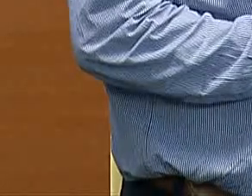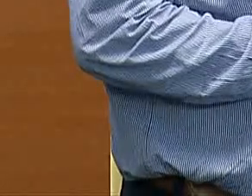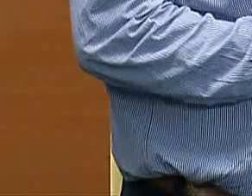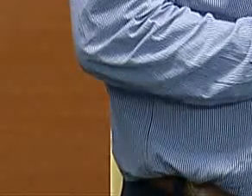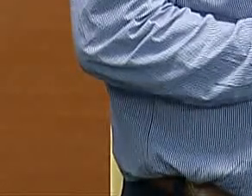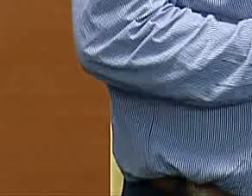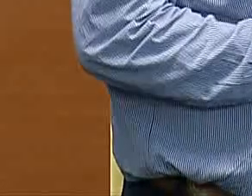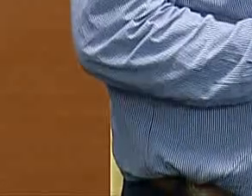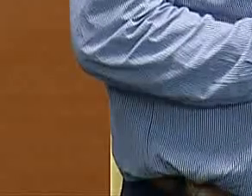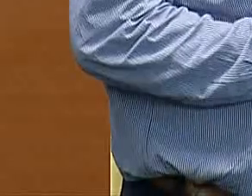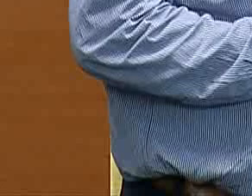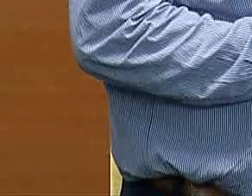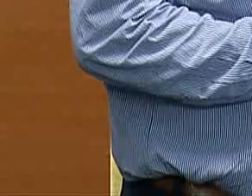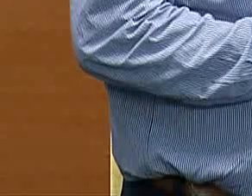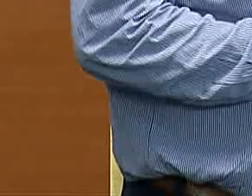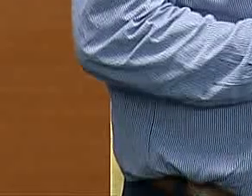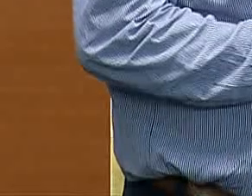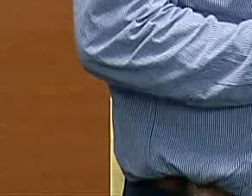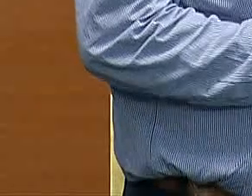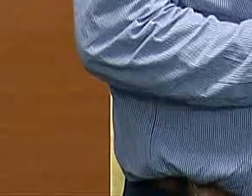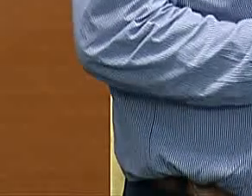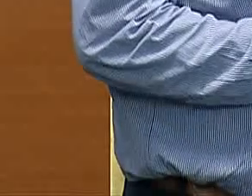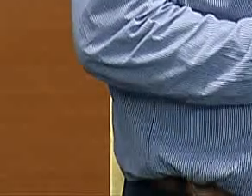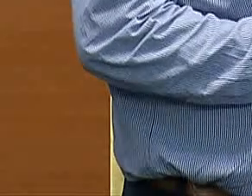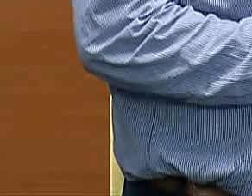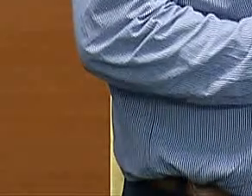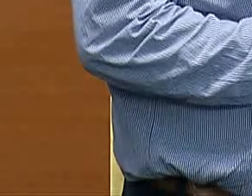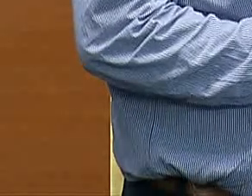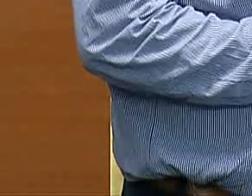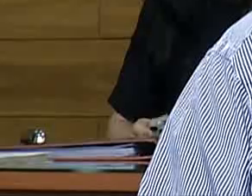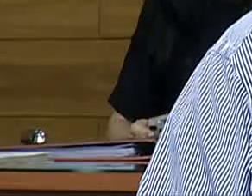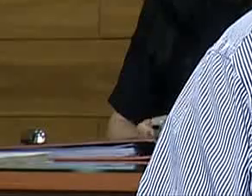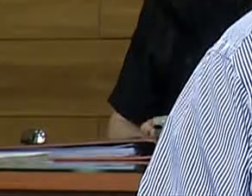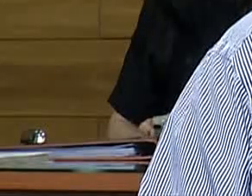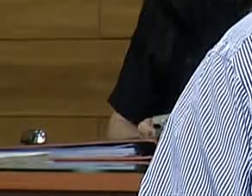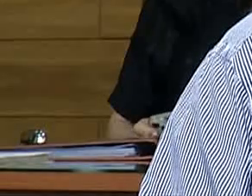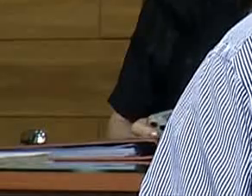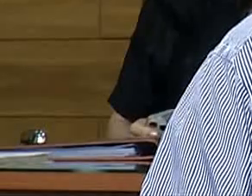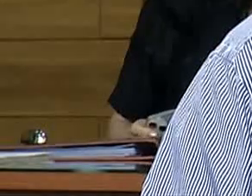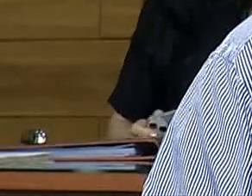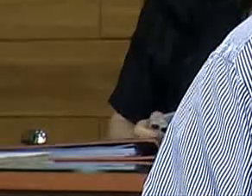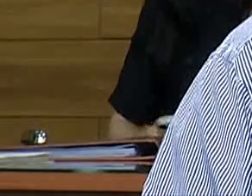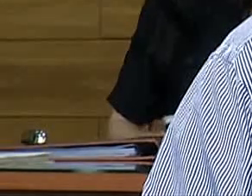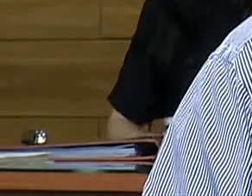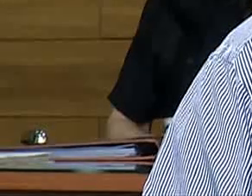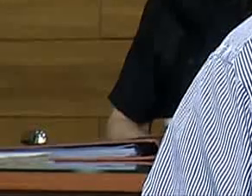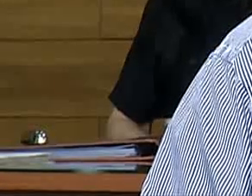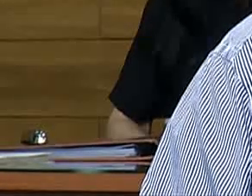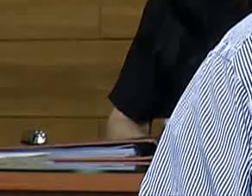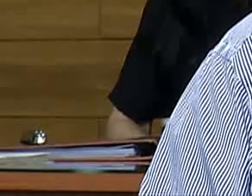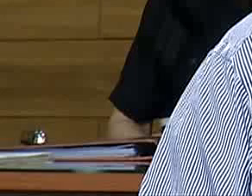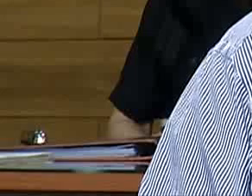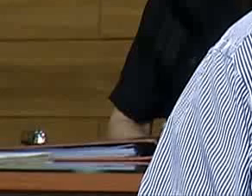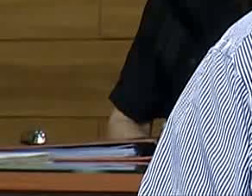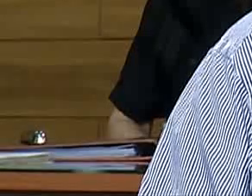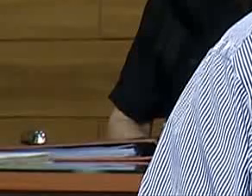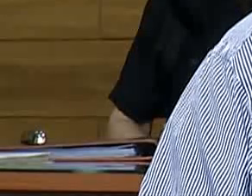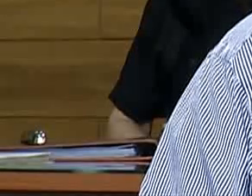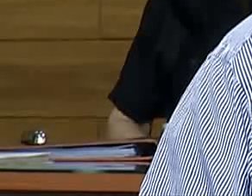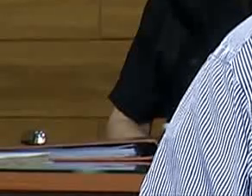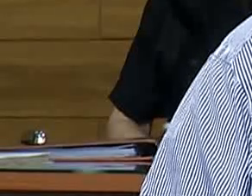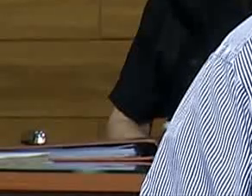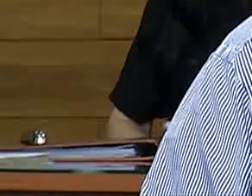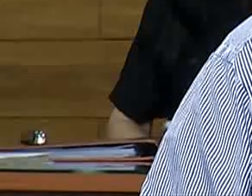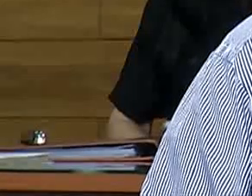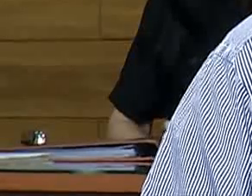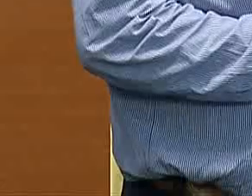receptiva, um cara comprometido em trabalhar como agente público, como servidor público, nas